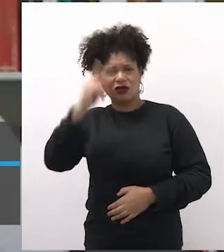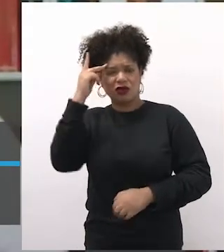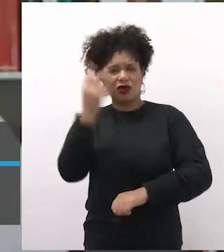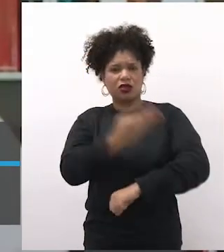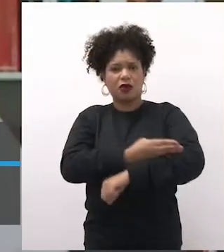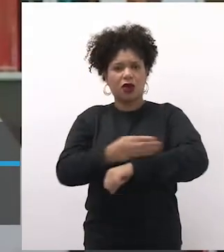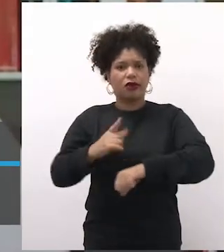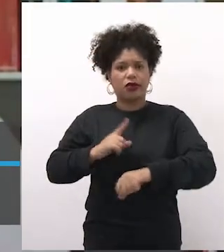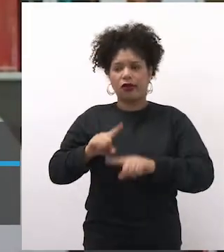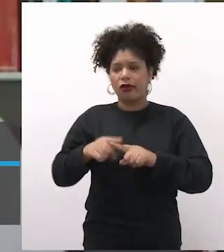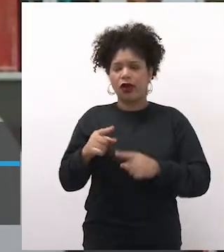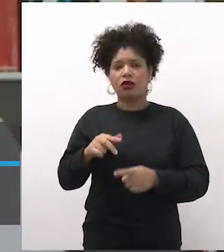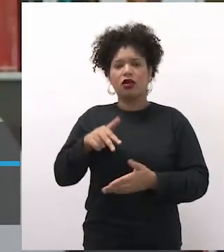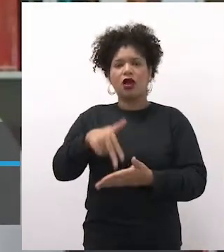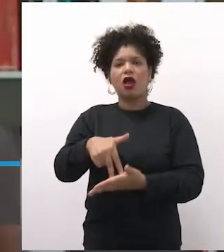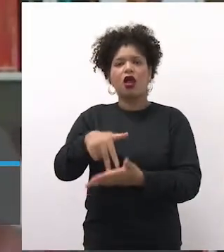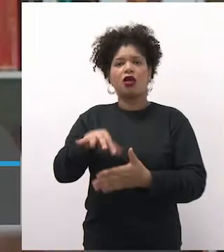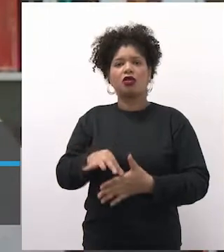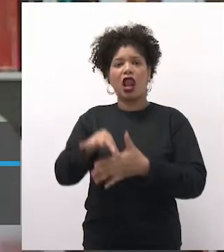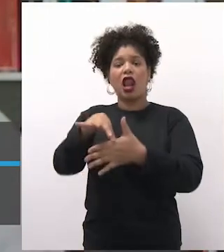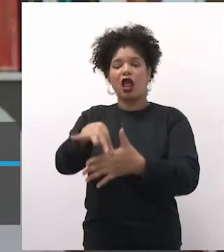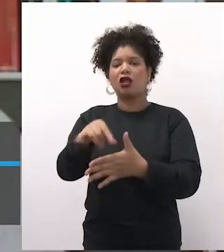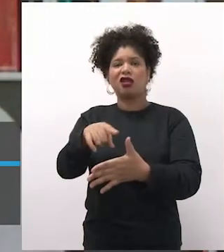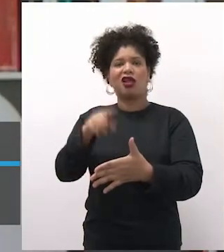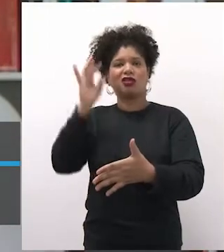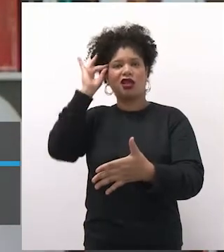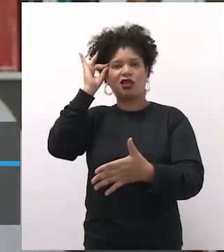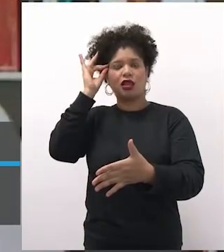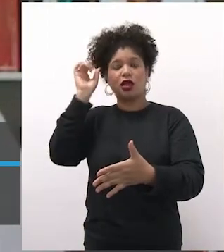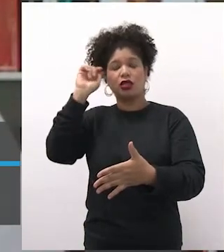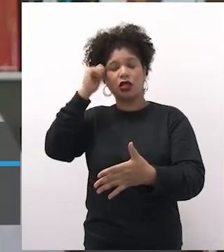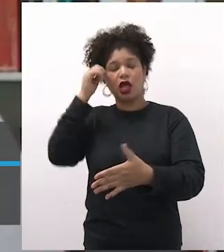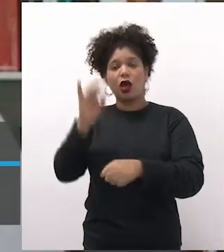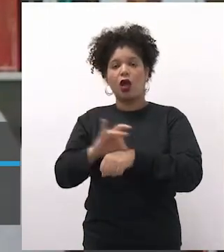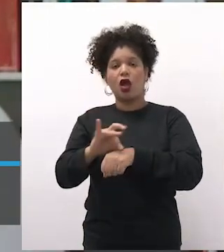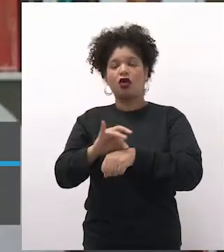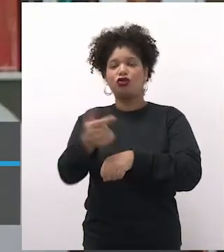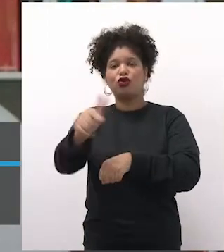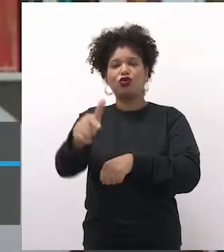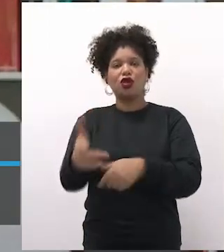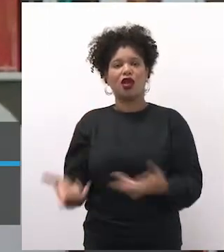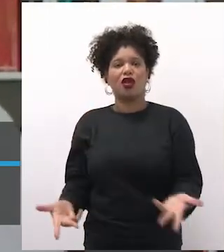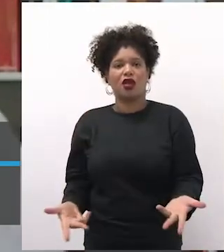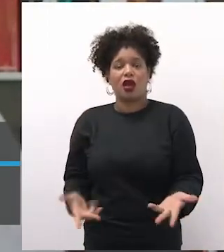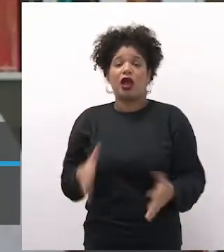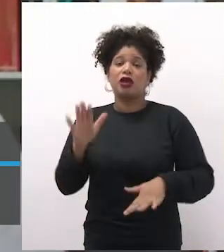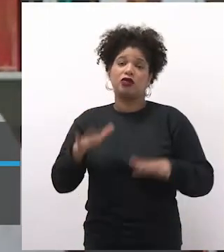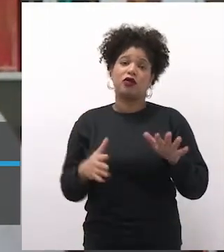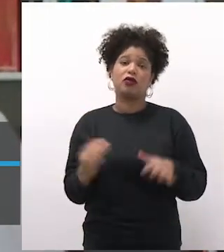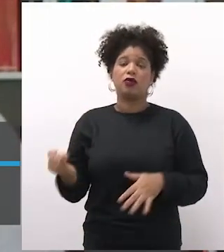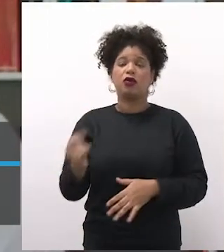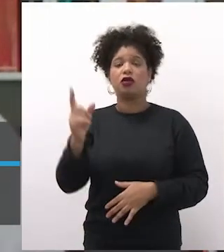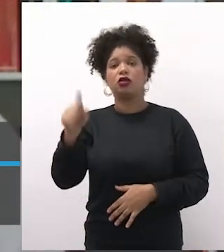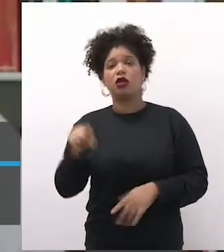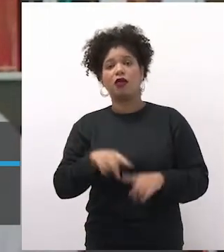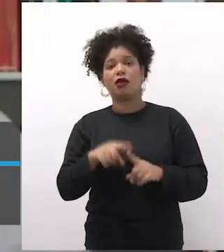negra ocupando um espaço de poder, um espaço de importância ou visibilidade, porque às vezes você tem importância, mas não tem